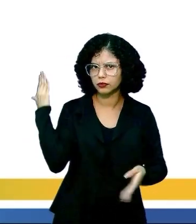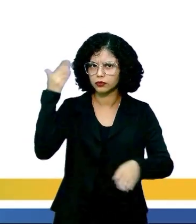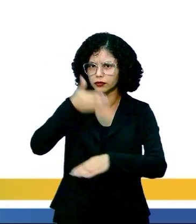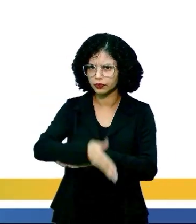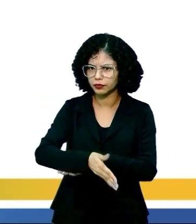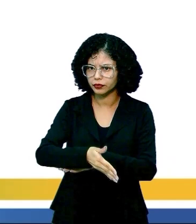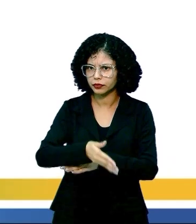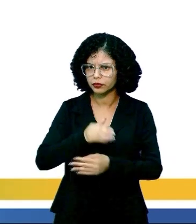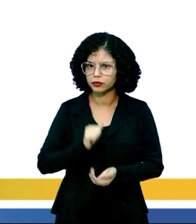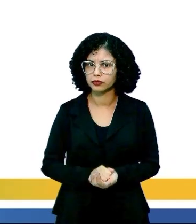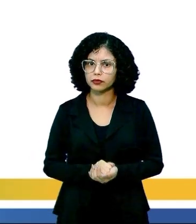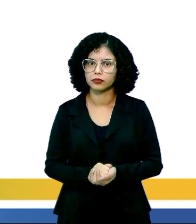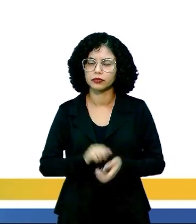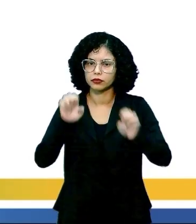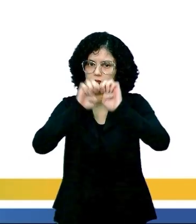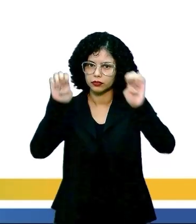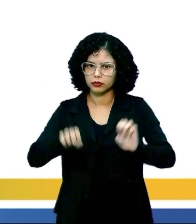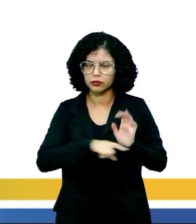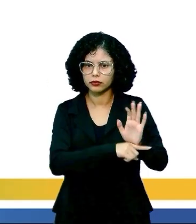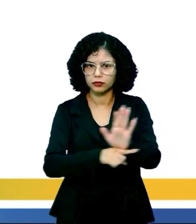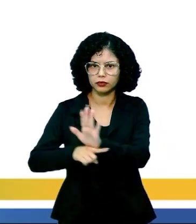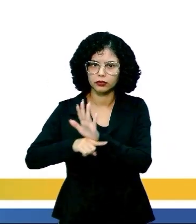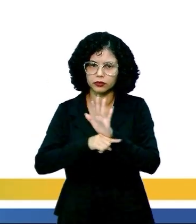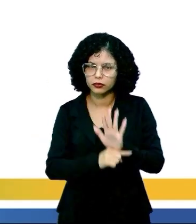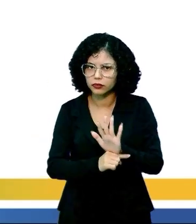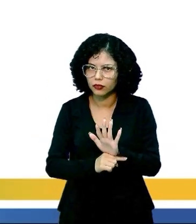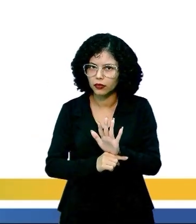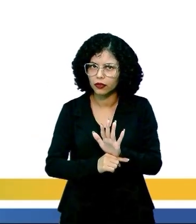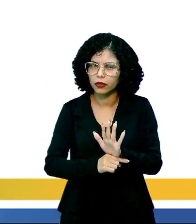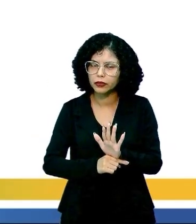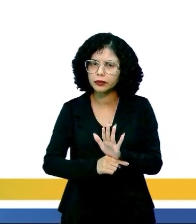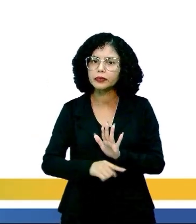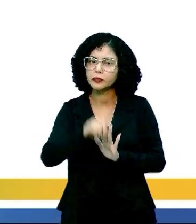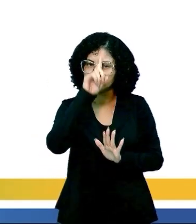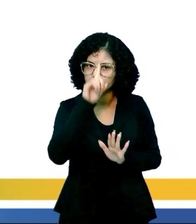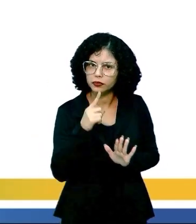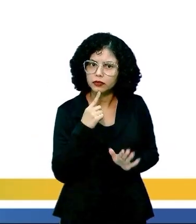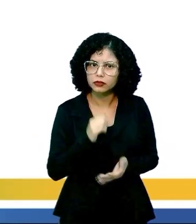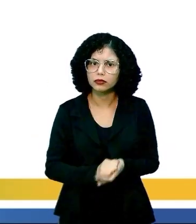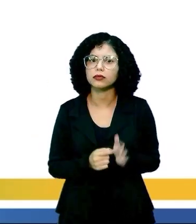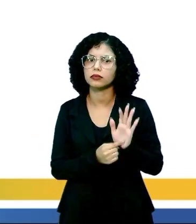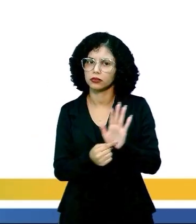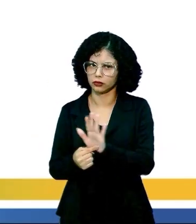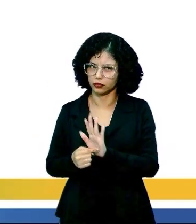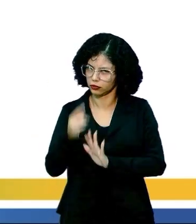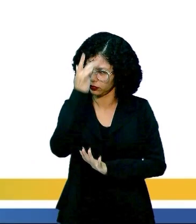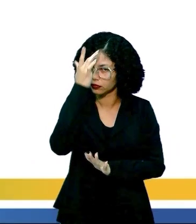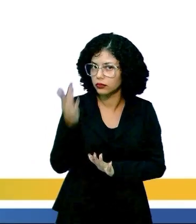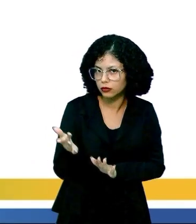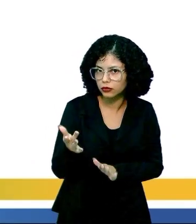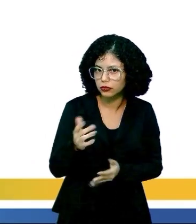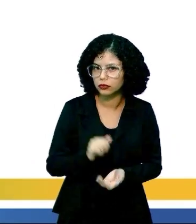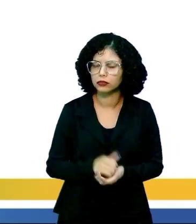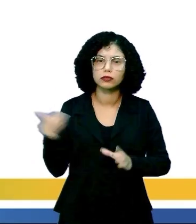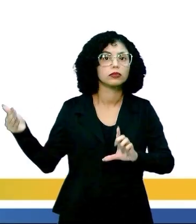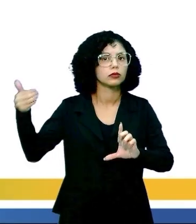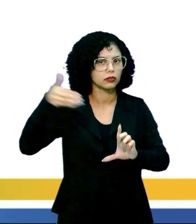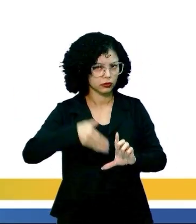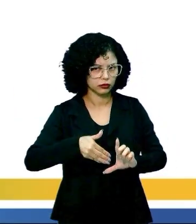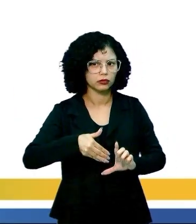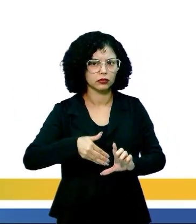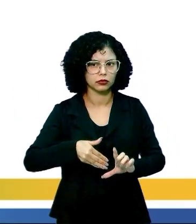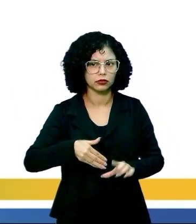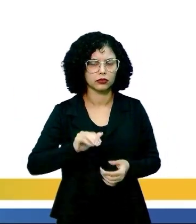facilidade. A estrutura que está sendo apresentada aí, a cena, ela mostra facilidade no